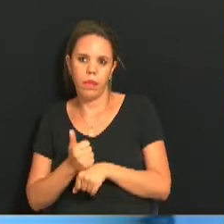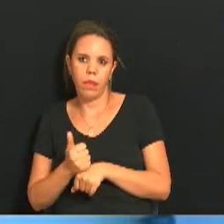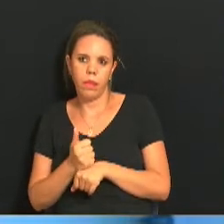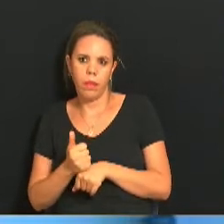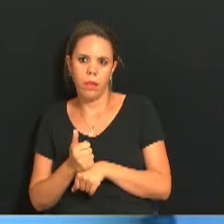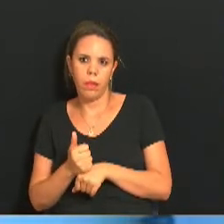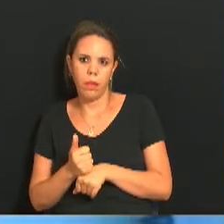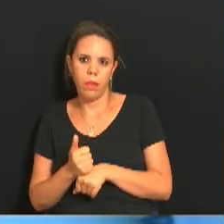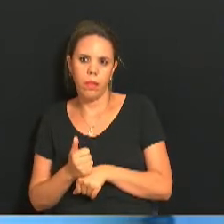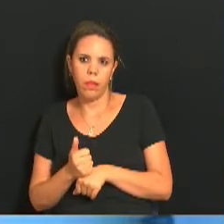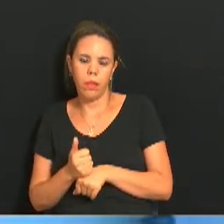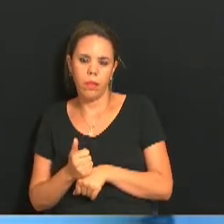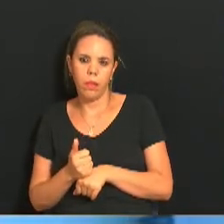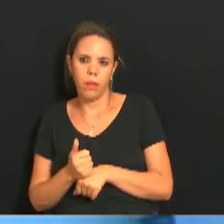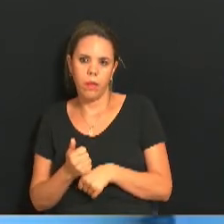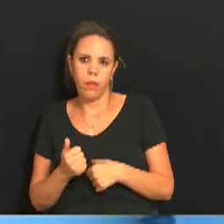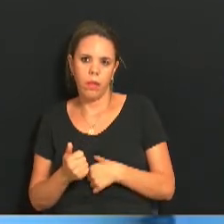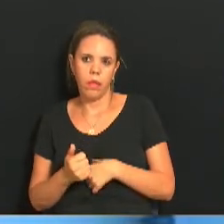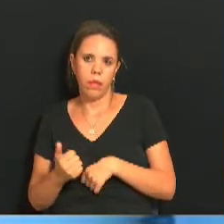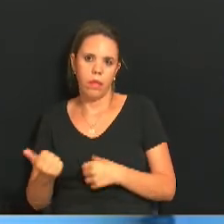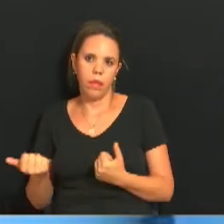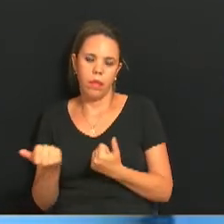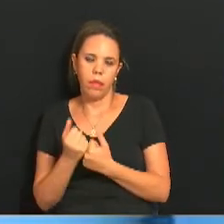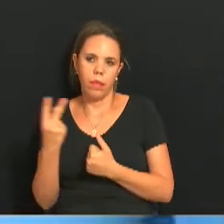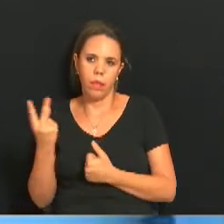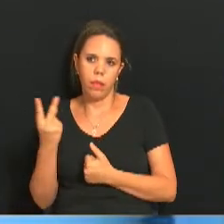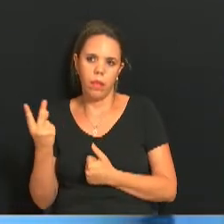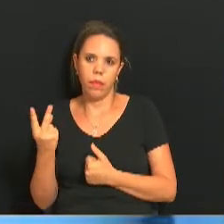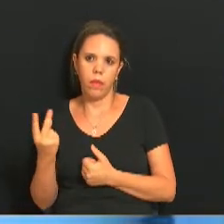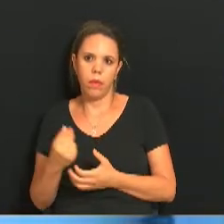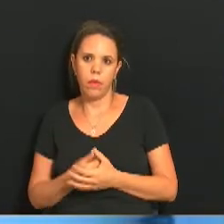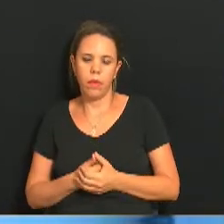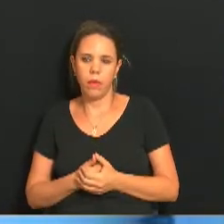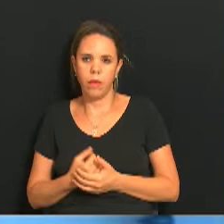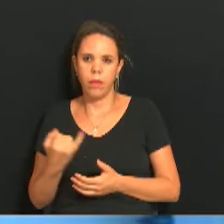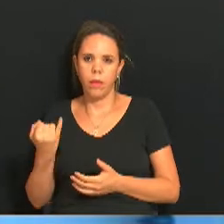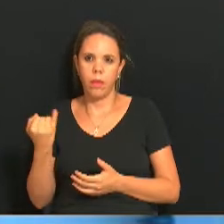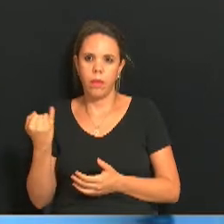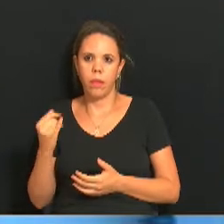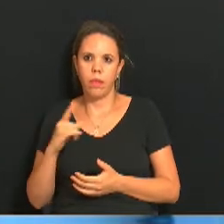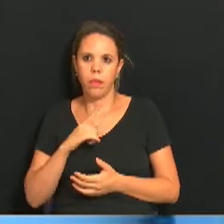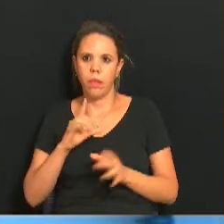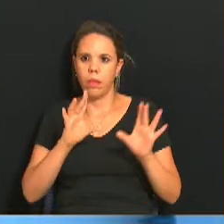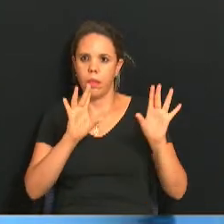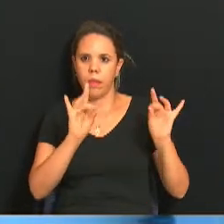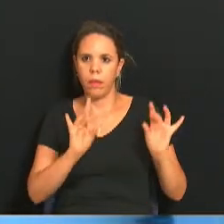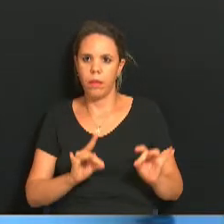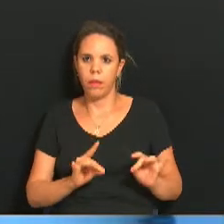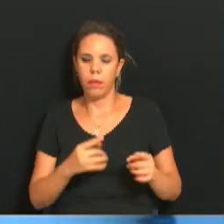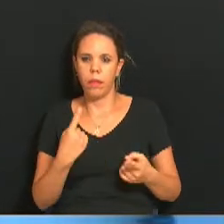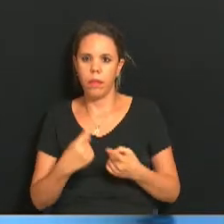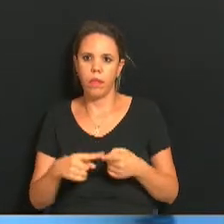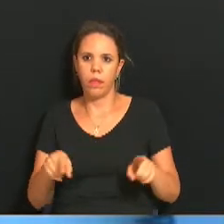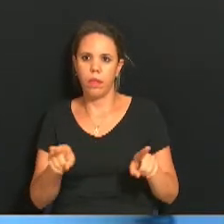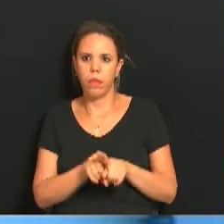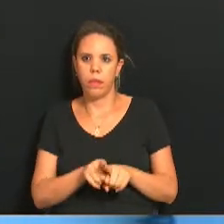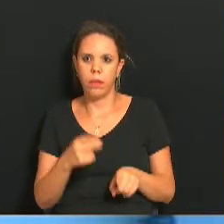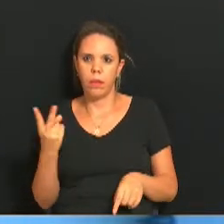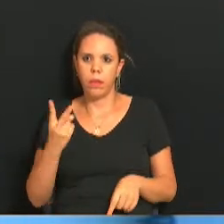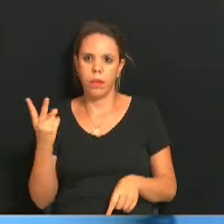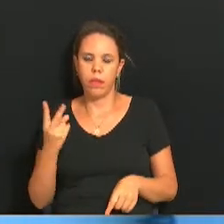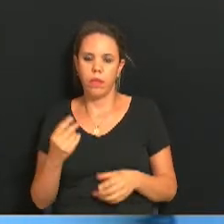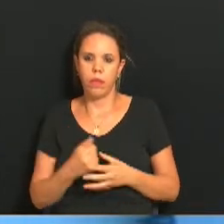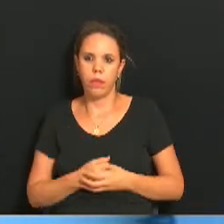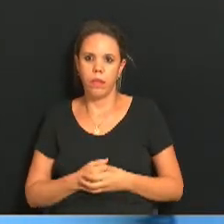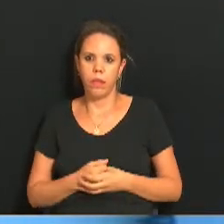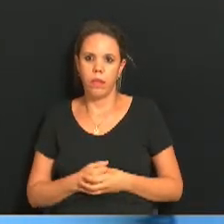incide o tombamento em virtude do valor Arqueológico e importante que a gente de pagamento e também o valor Arqueológico